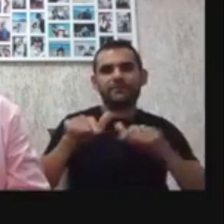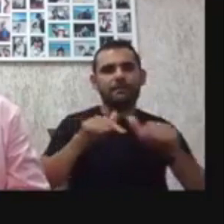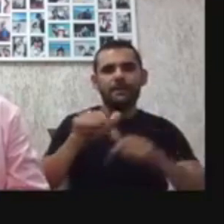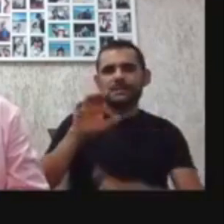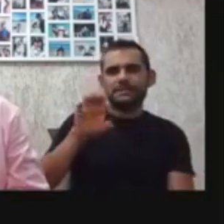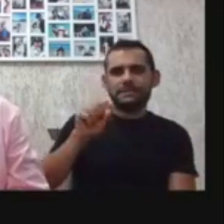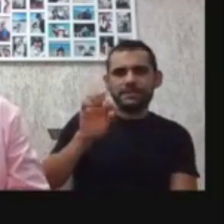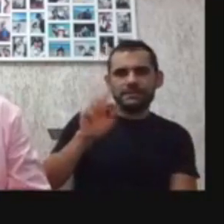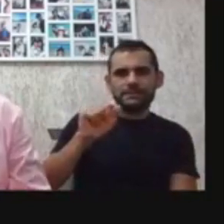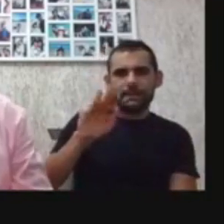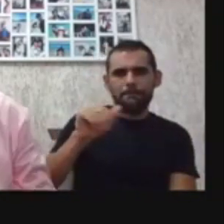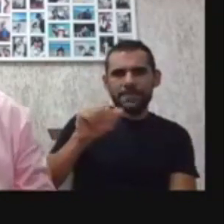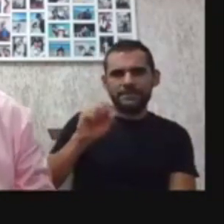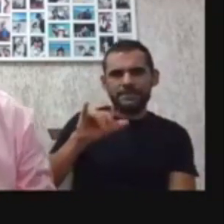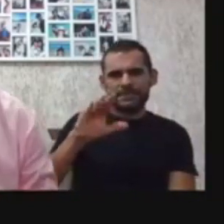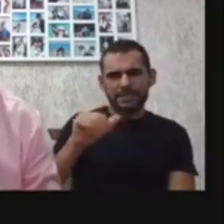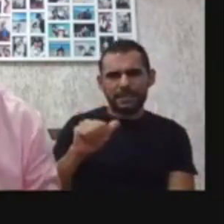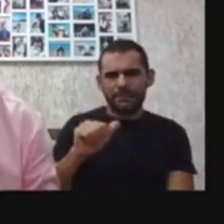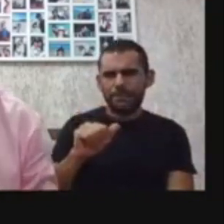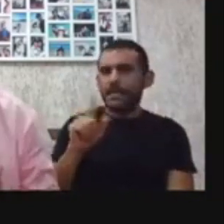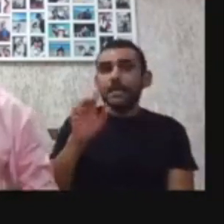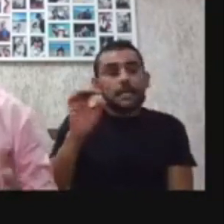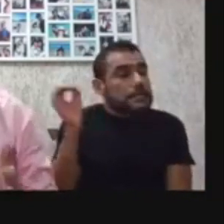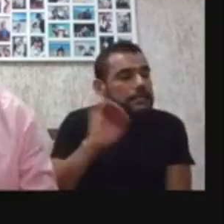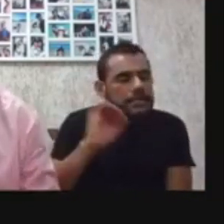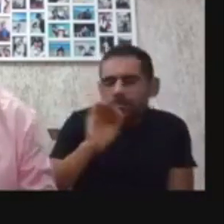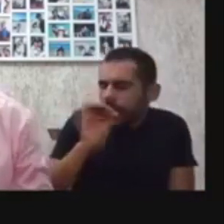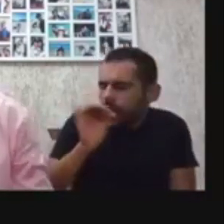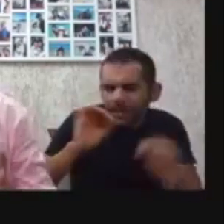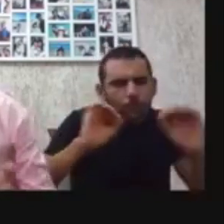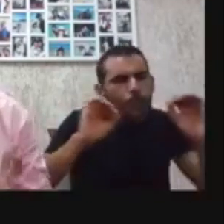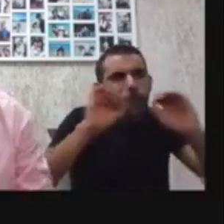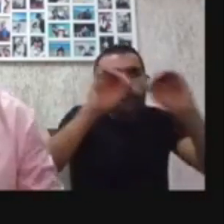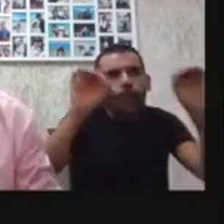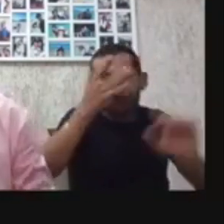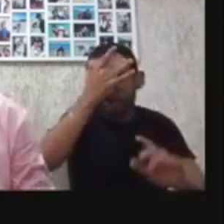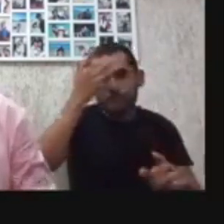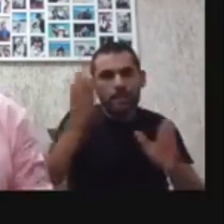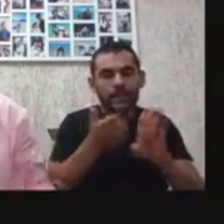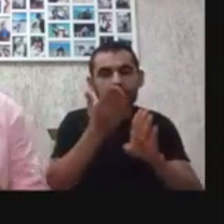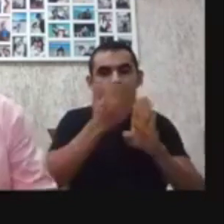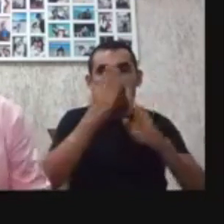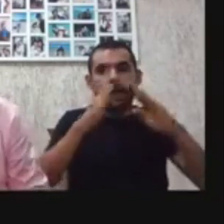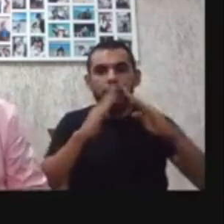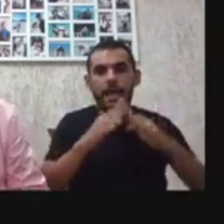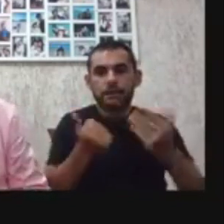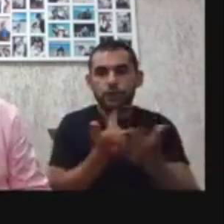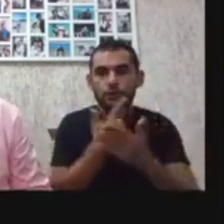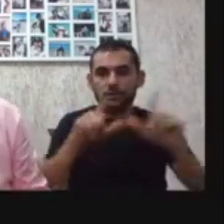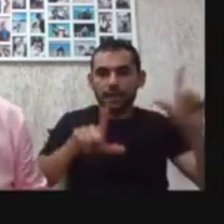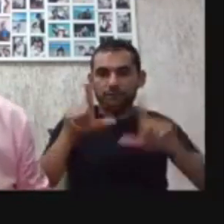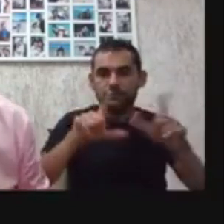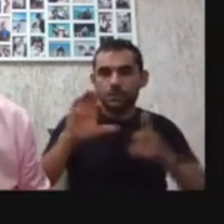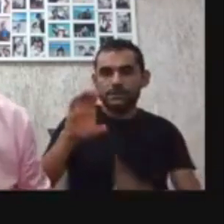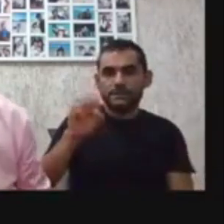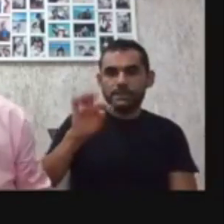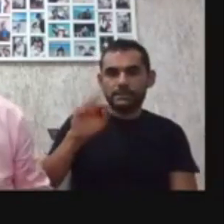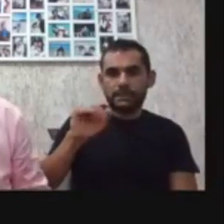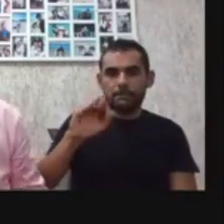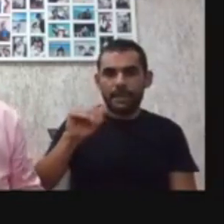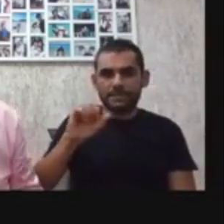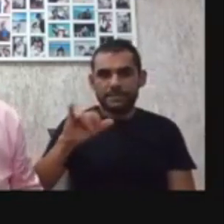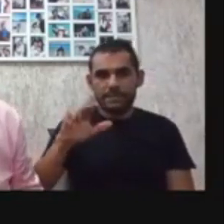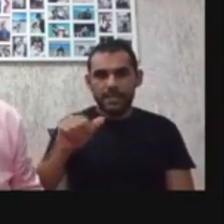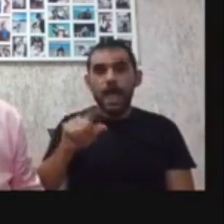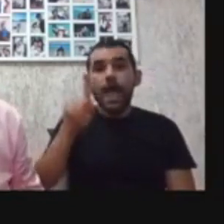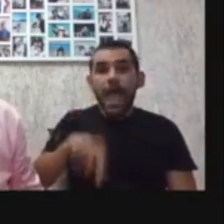Não chama cesta básica, não. Ninguém constrói uma casa, ninguém compra um carro, ninguém troca uma televisão com cesta básica. É com emprego.